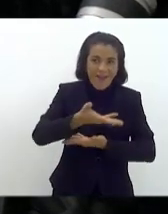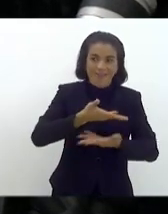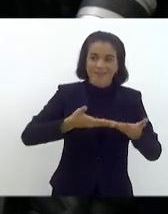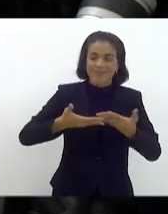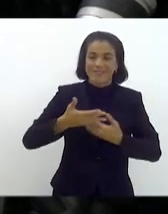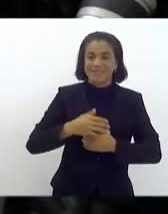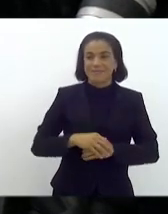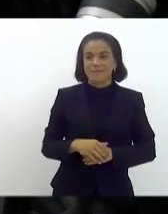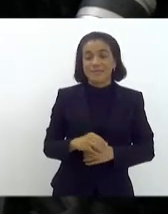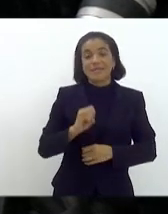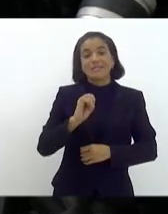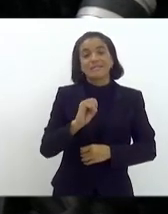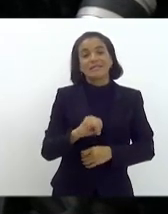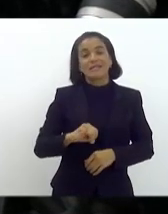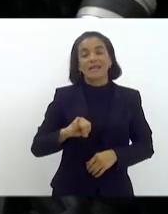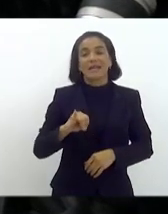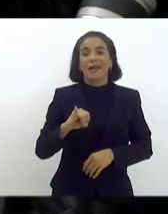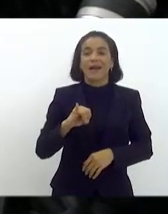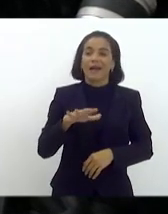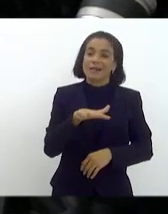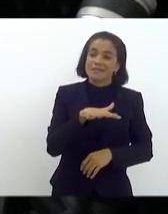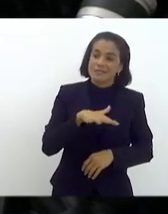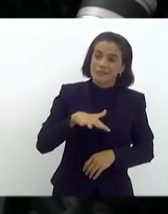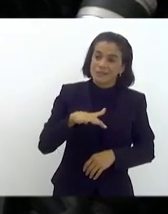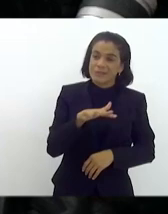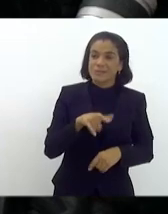tempo se essa questão também